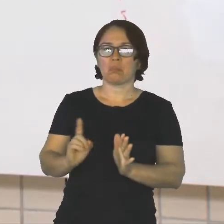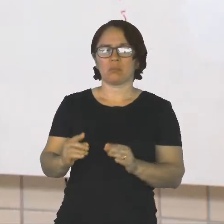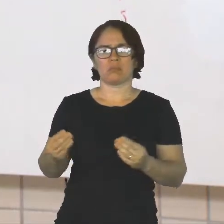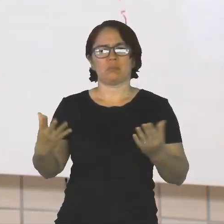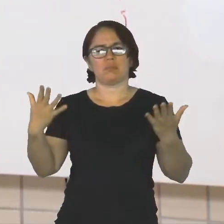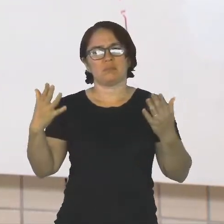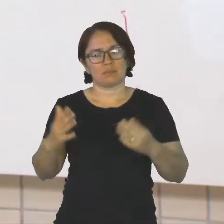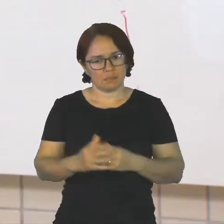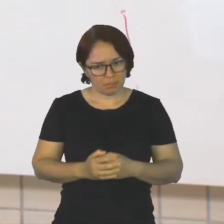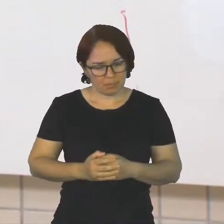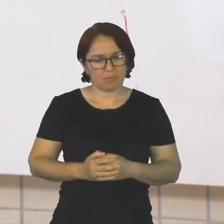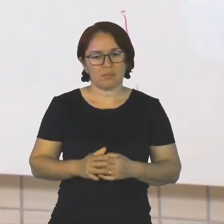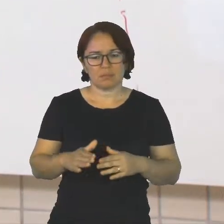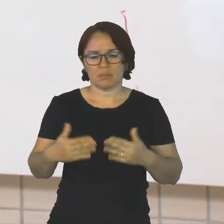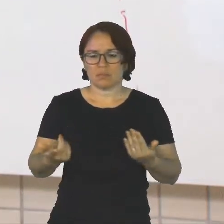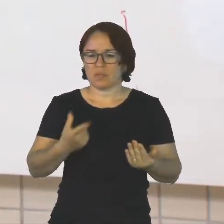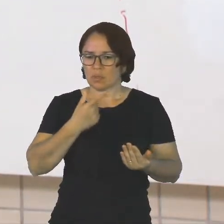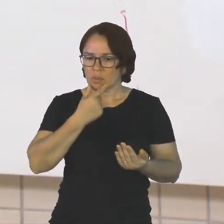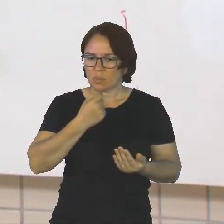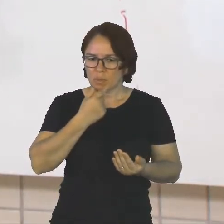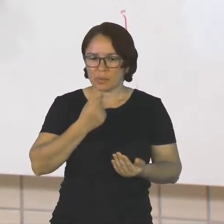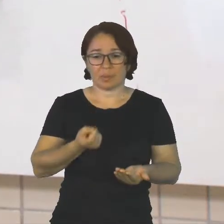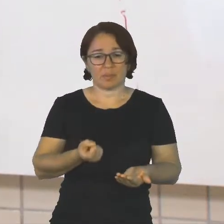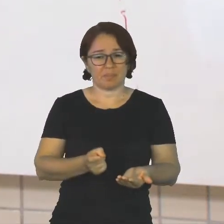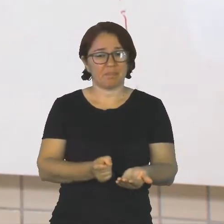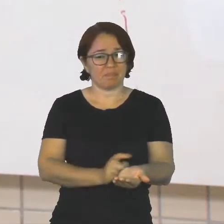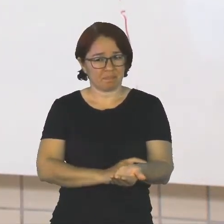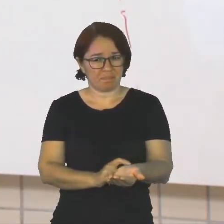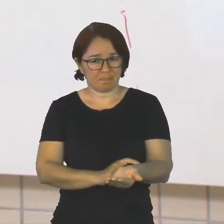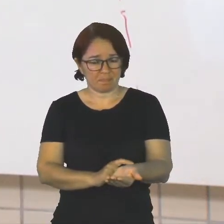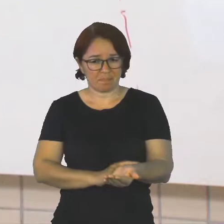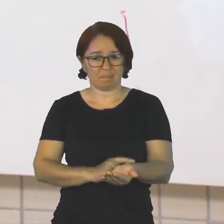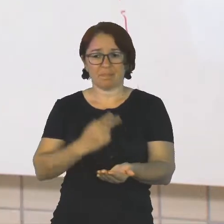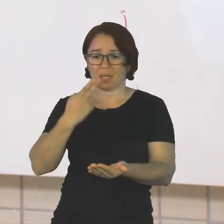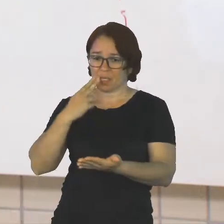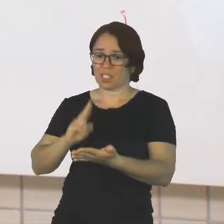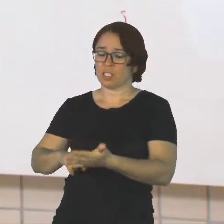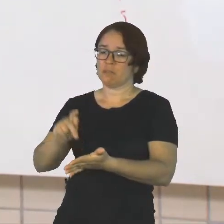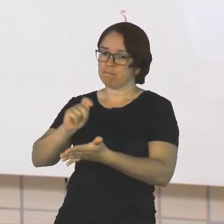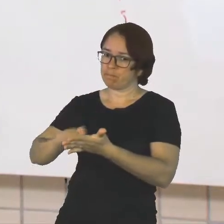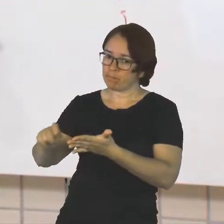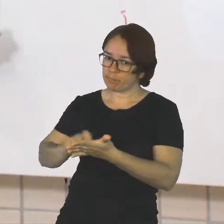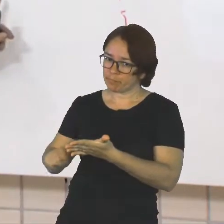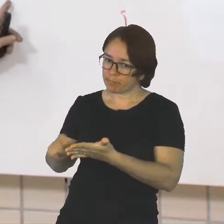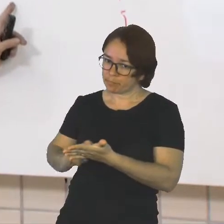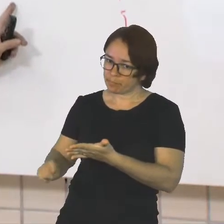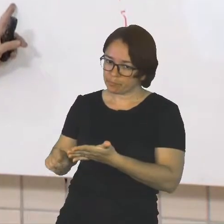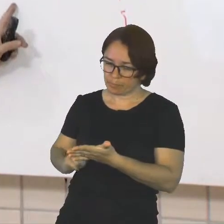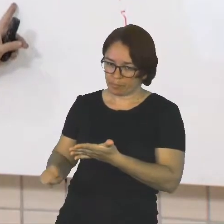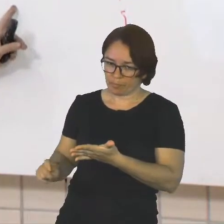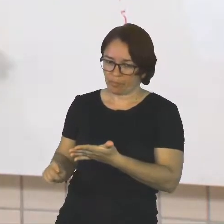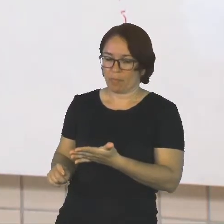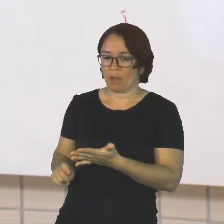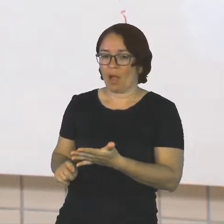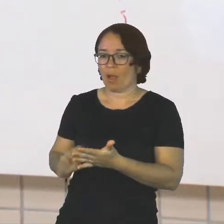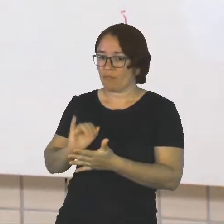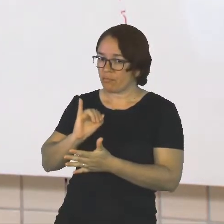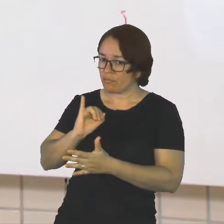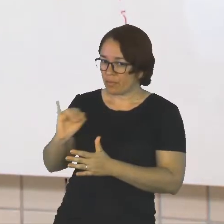sua insatisfação e, ao final da carta de reclamação, ofereceu 2 possibilidades à